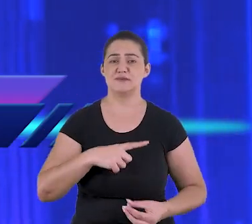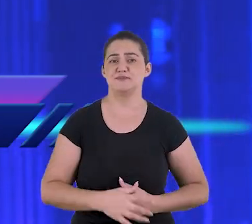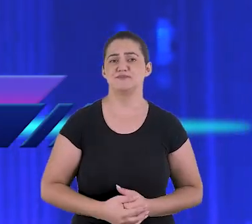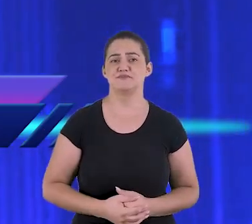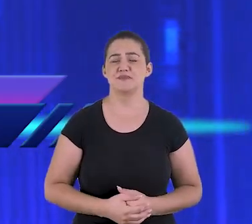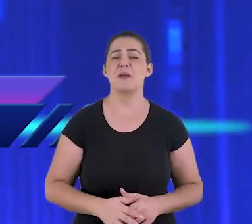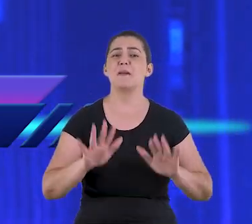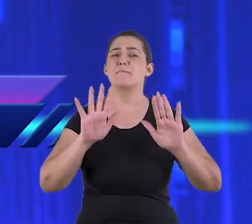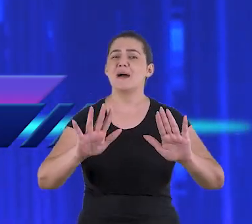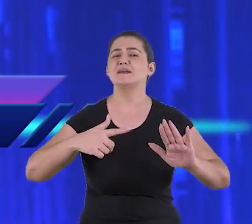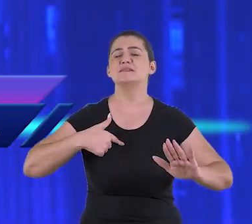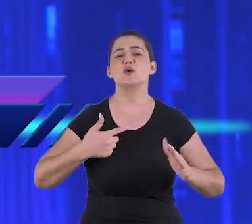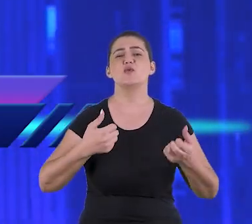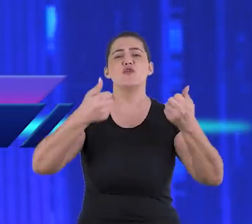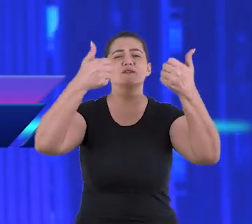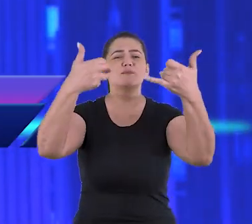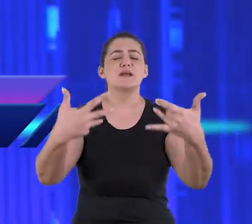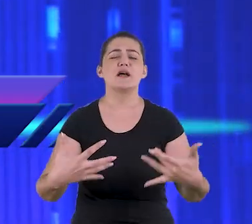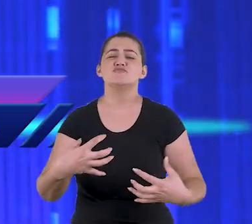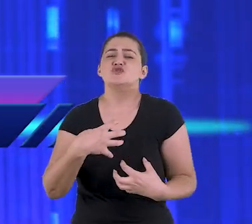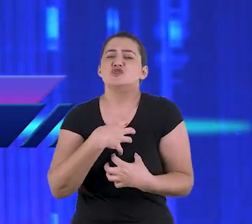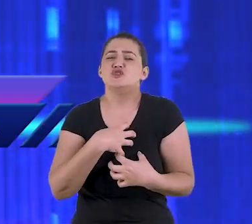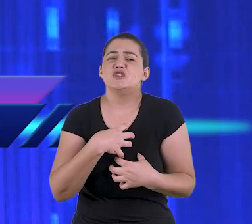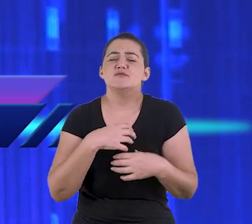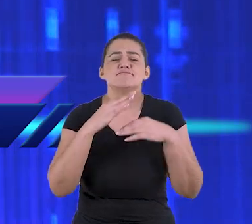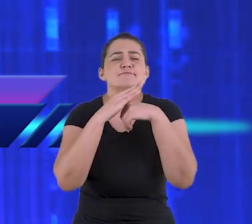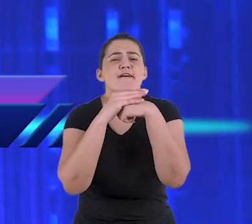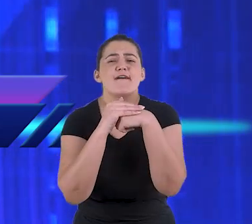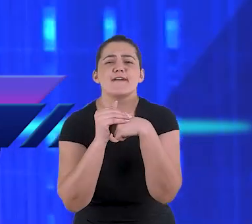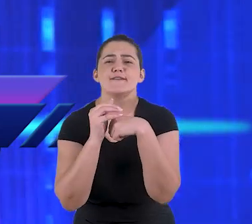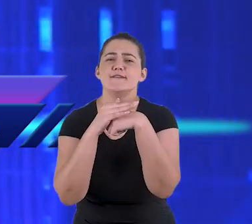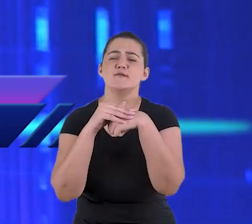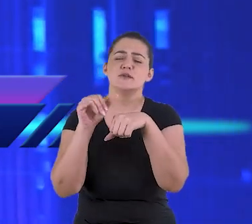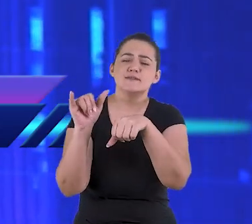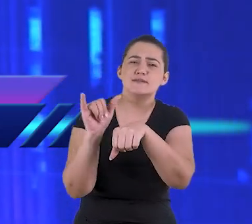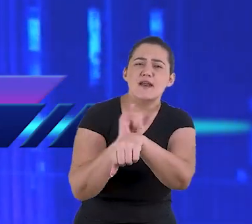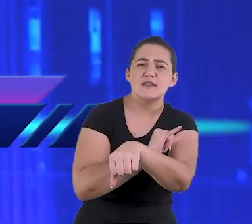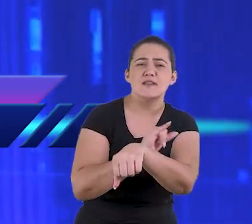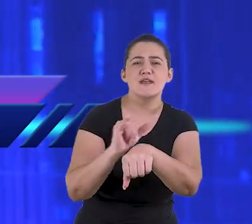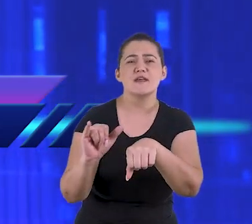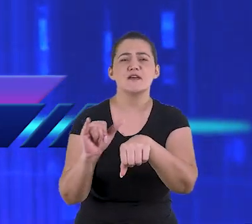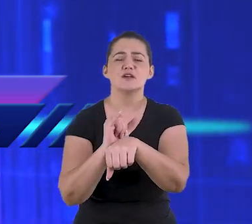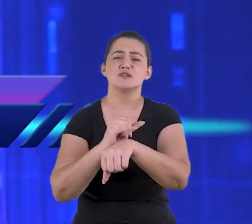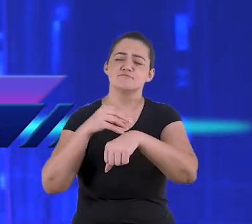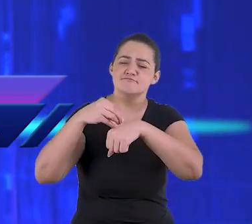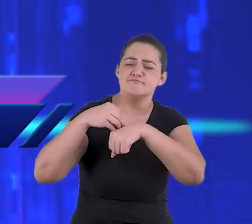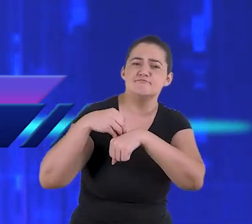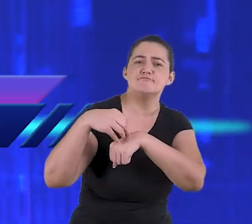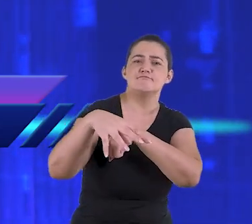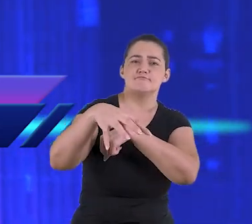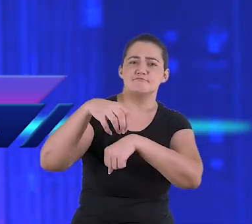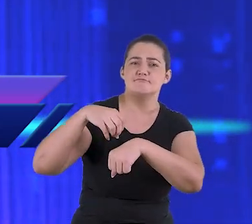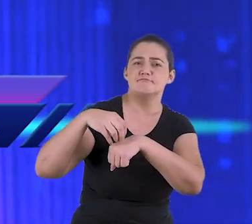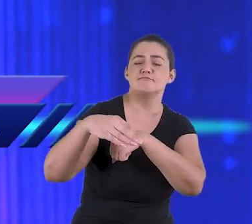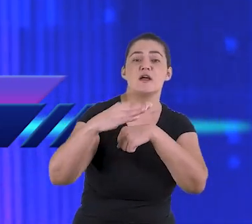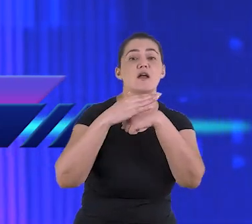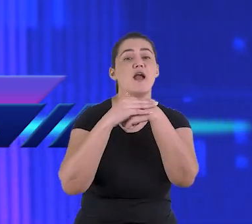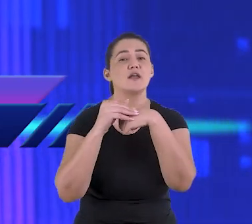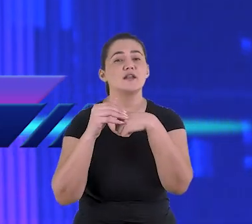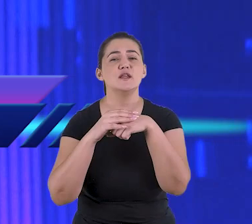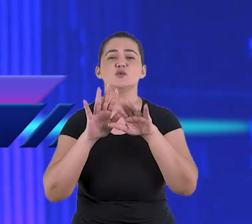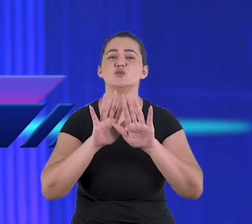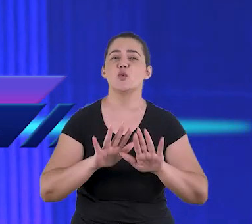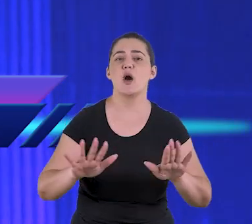morte, eu quero fazer com muito carinho, mas eu preciso mostrar para você o que a